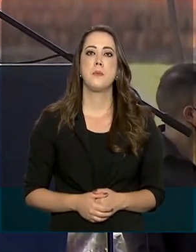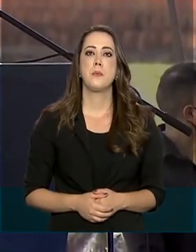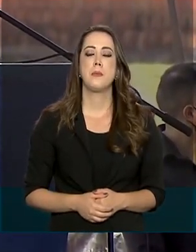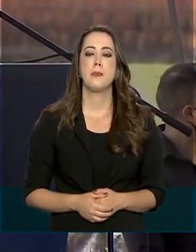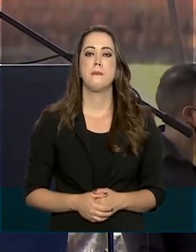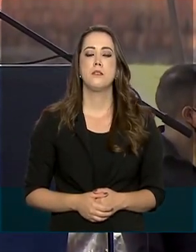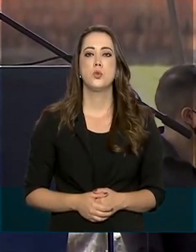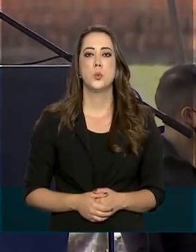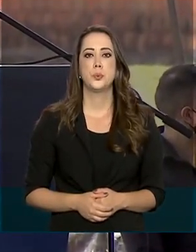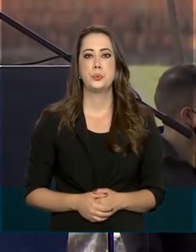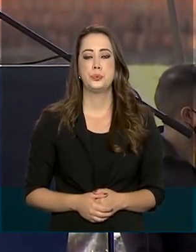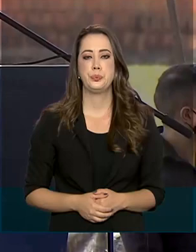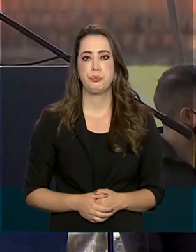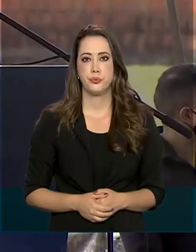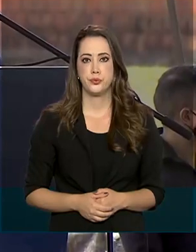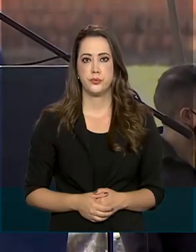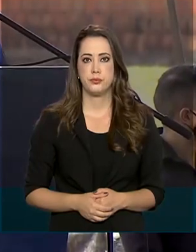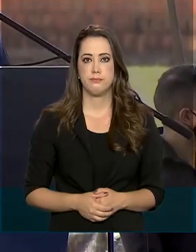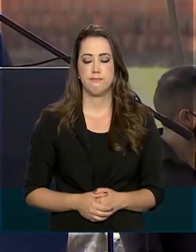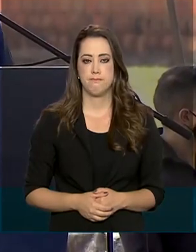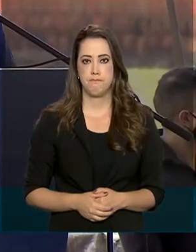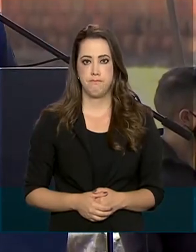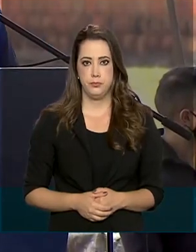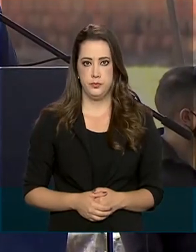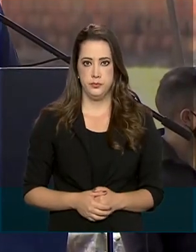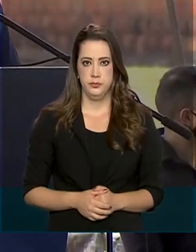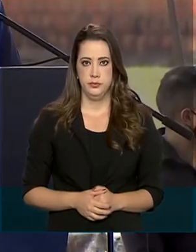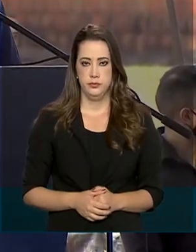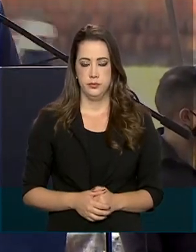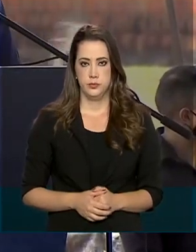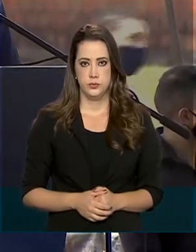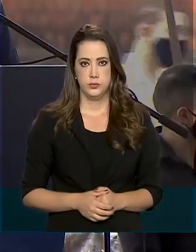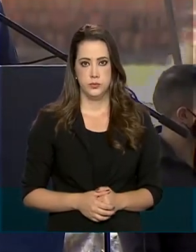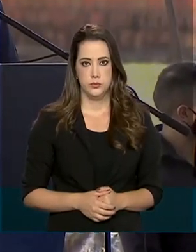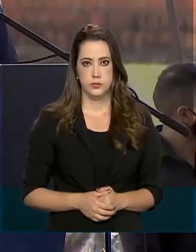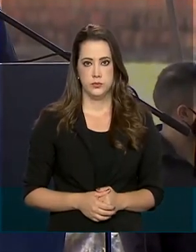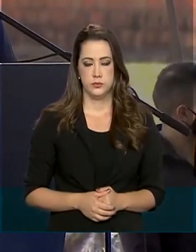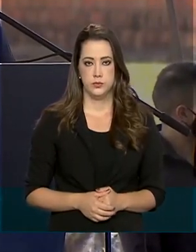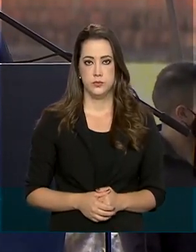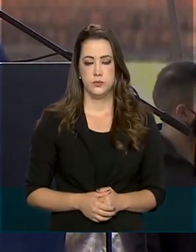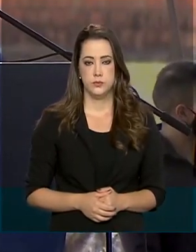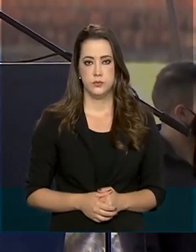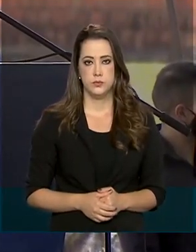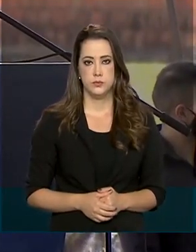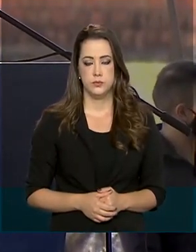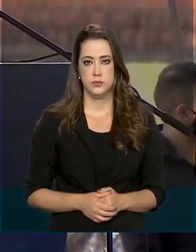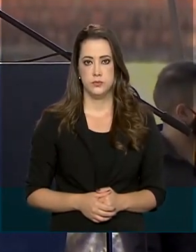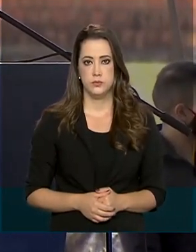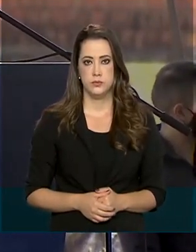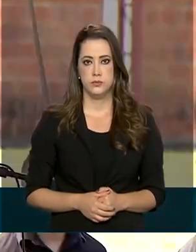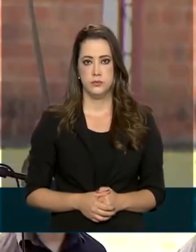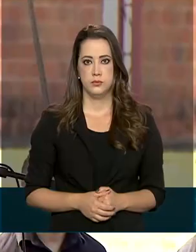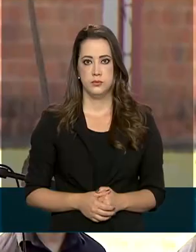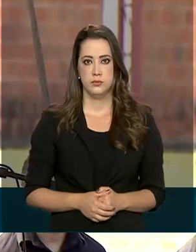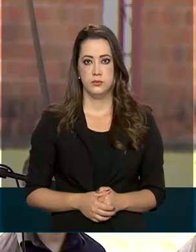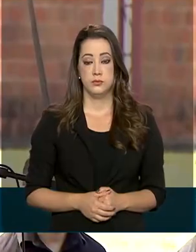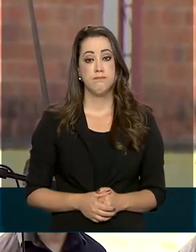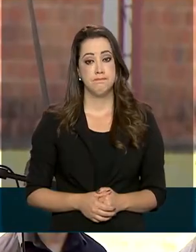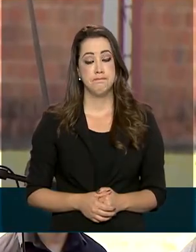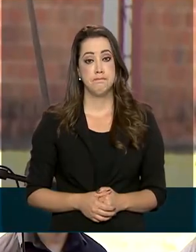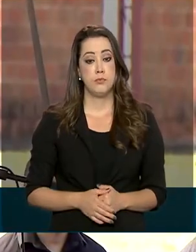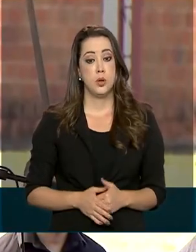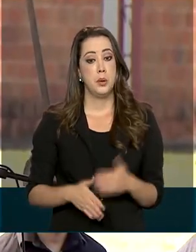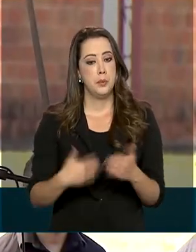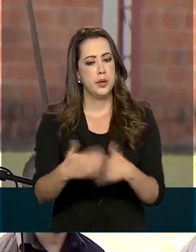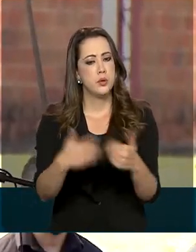não só a PRF, bem como a PRF vem batendo recordes de apreensão de drogas e armamento pelo Brasil. Para manter